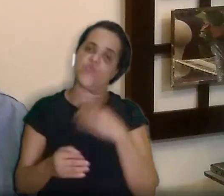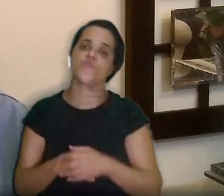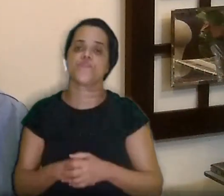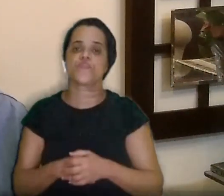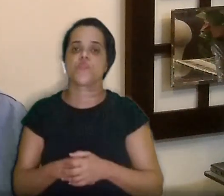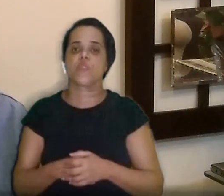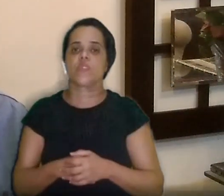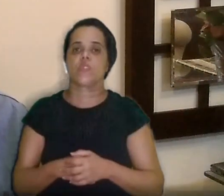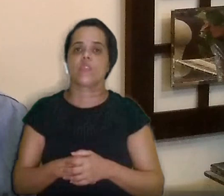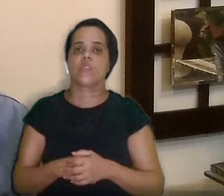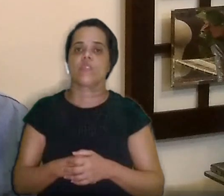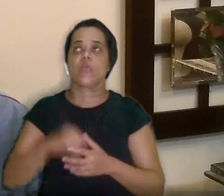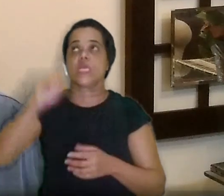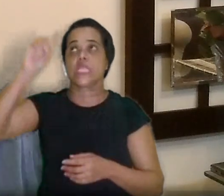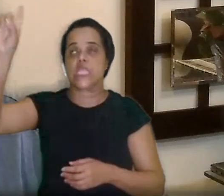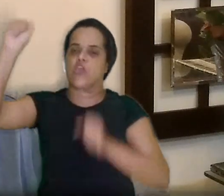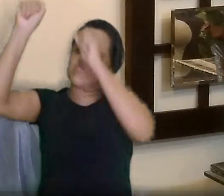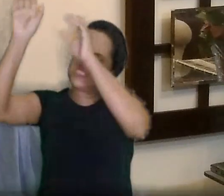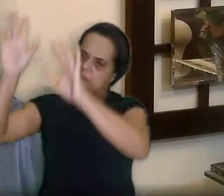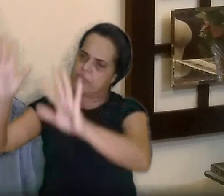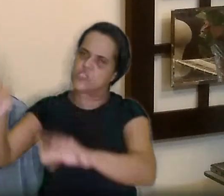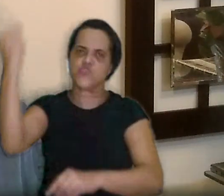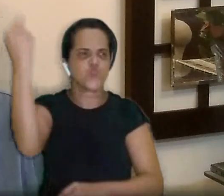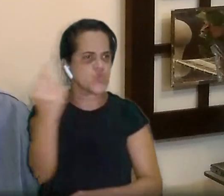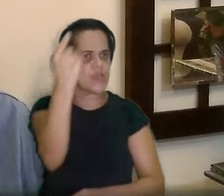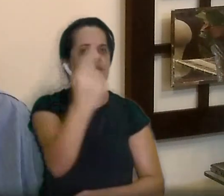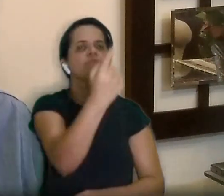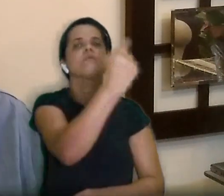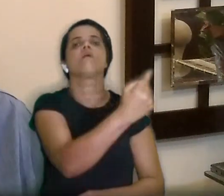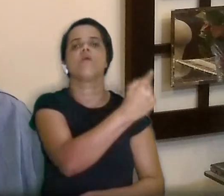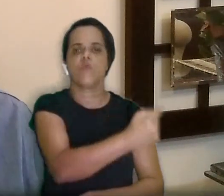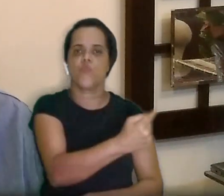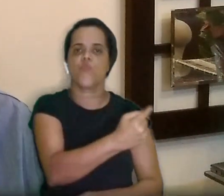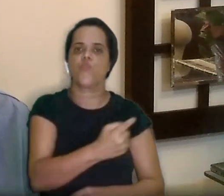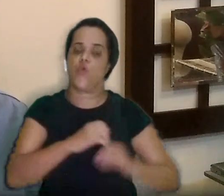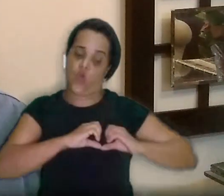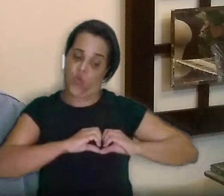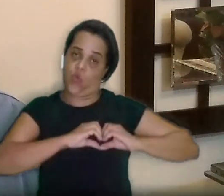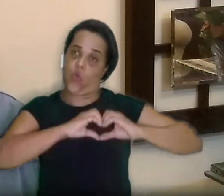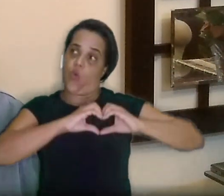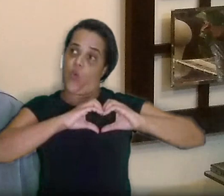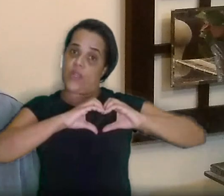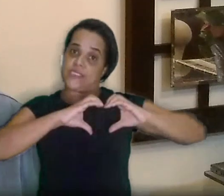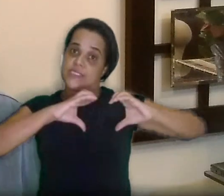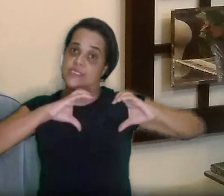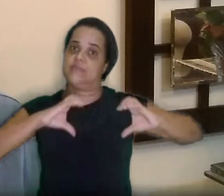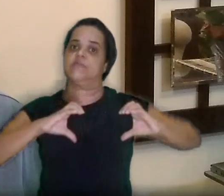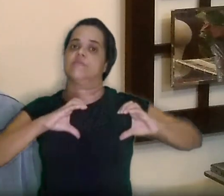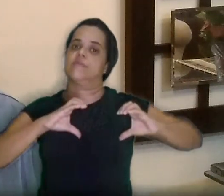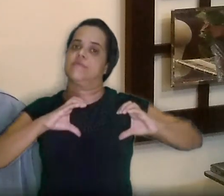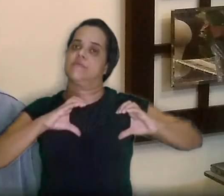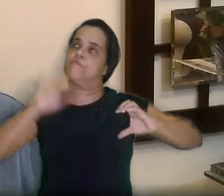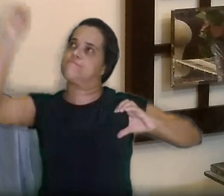possamos colocar diante de Deus a vida de cada um desses irmãos, de cada um desses amigos. Que Deus abençoe a todos, que esse culto seja uma bênção